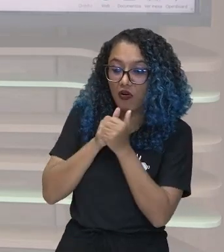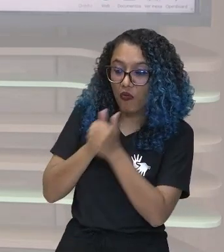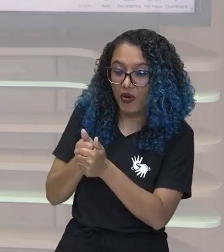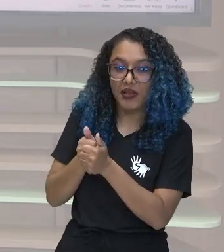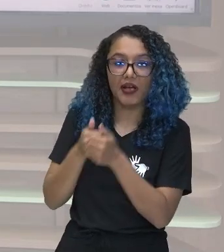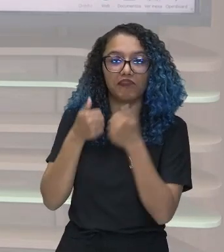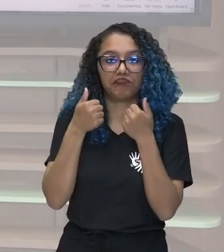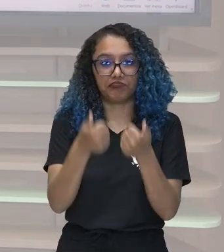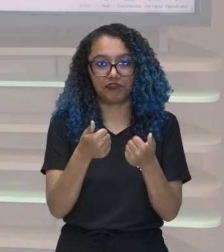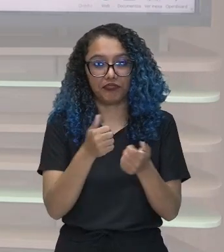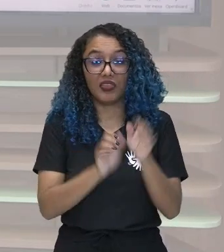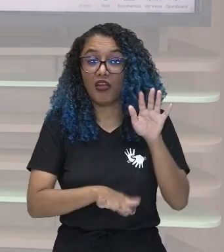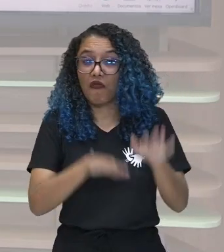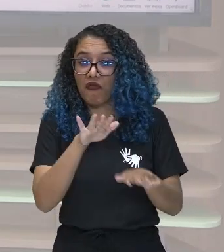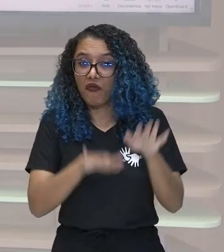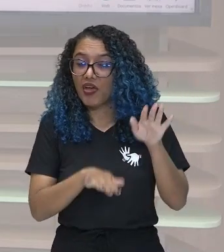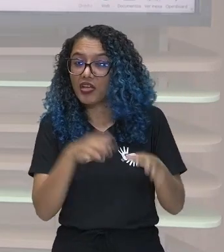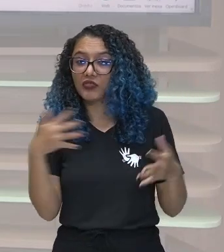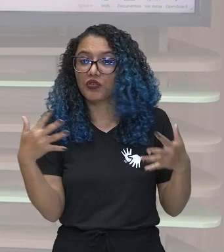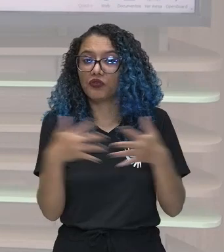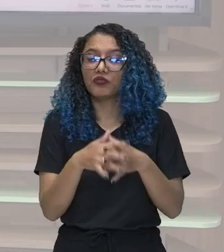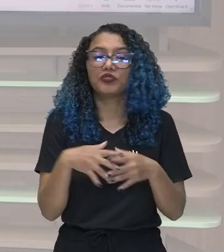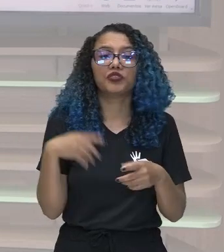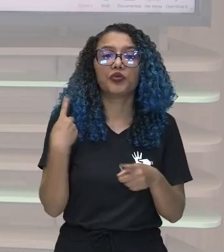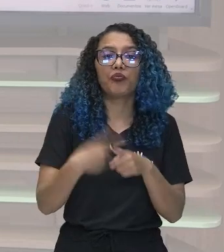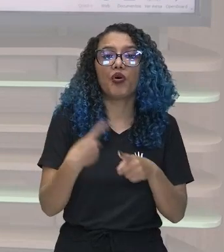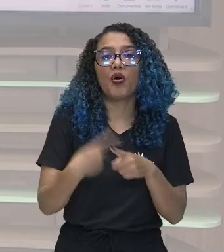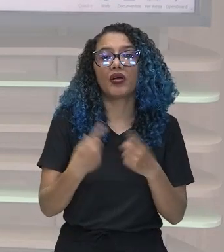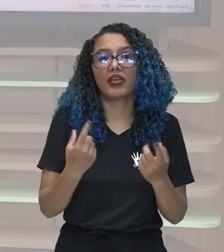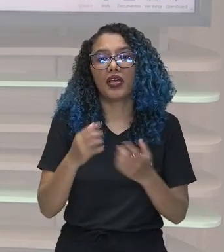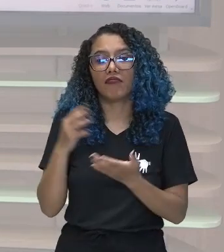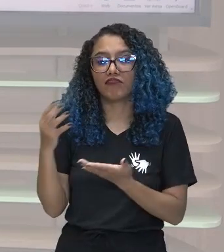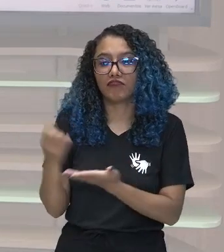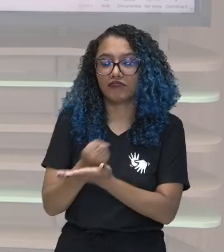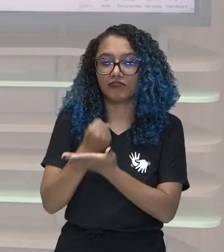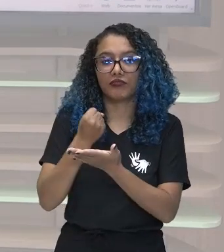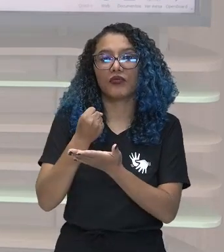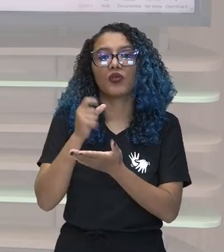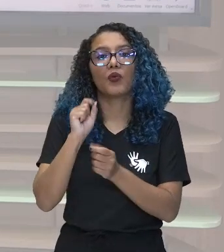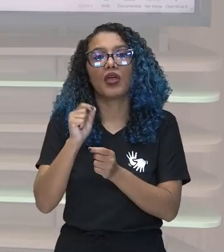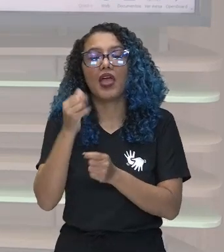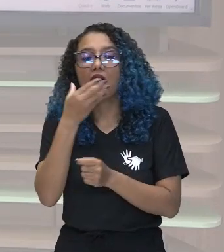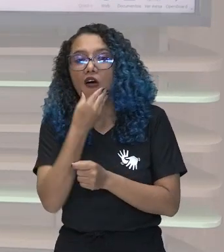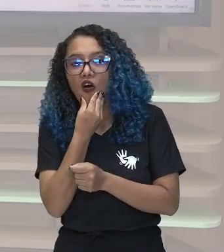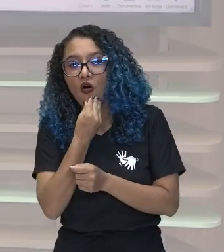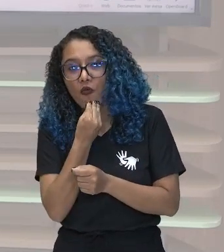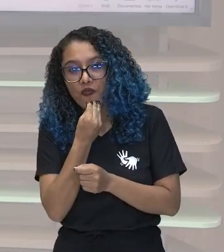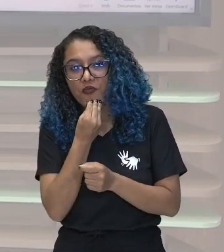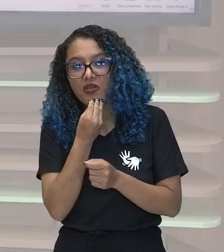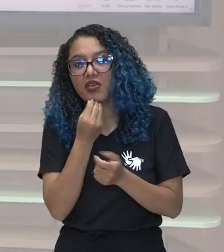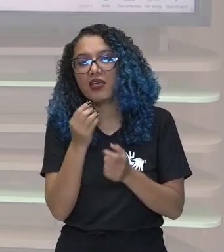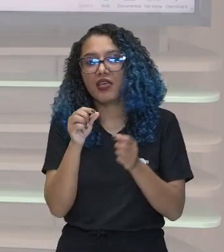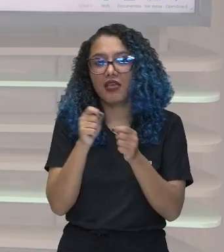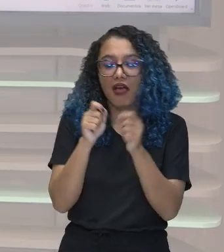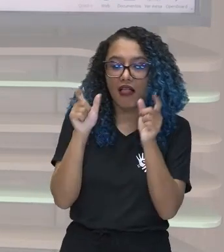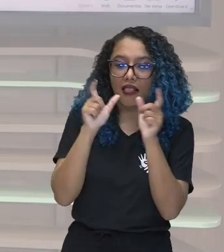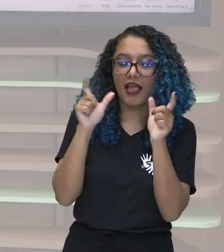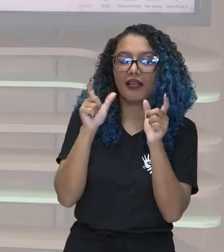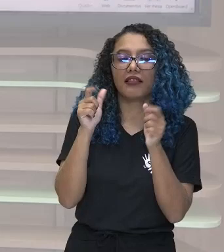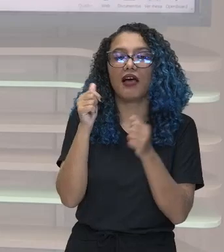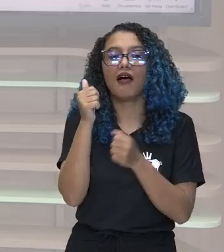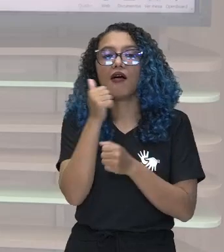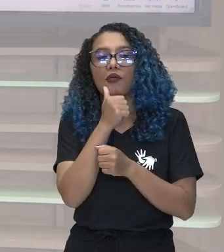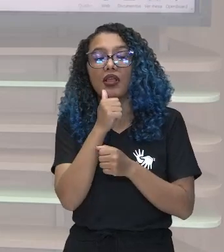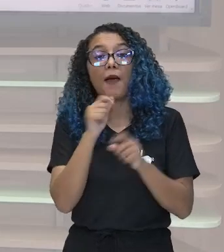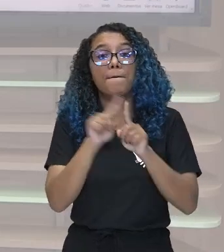você poderia confundir, porque alerta é uma palavra feminina e o resgate é masculino. Ok? Mas ele não vai mudar porque ele está relacionado com o